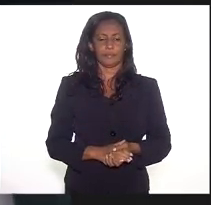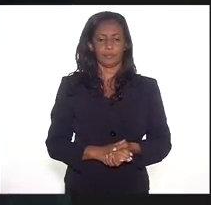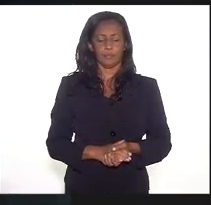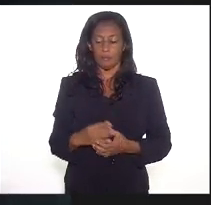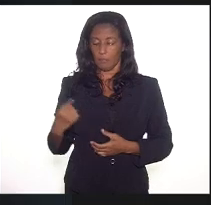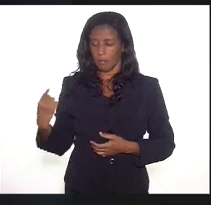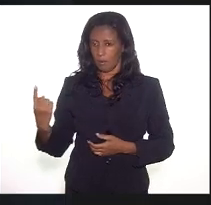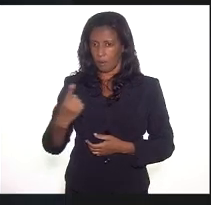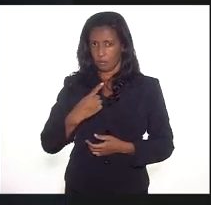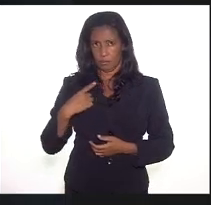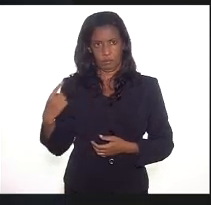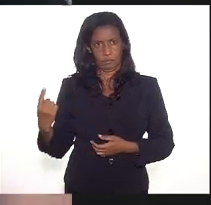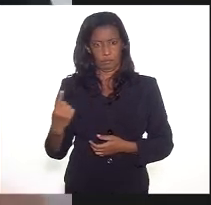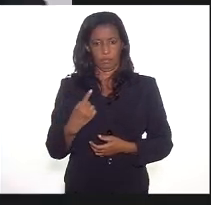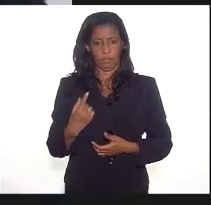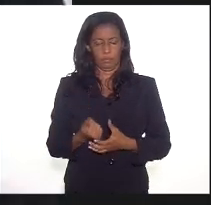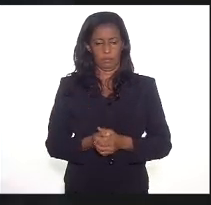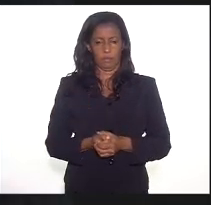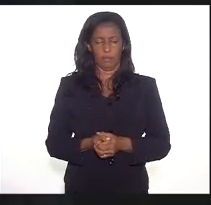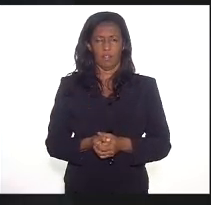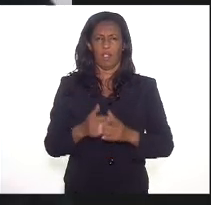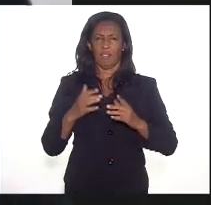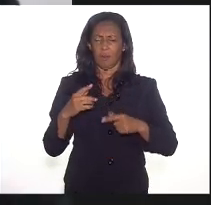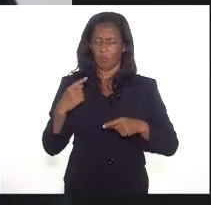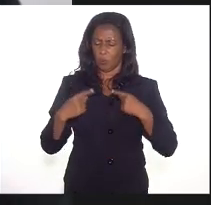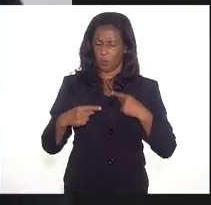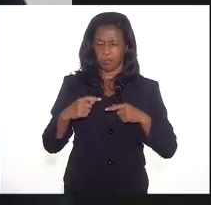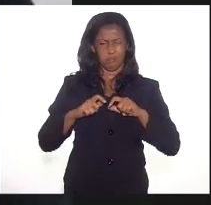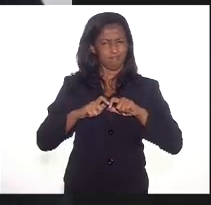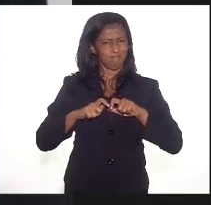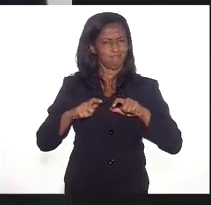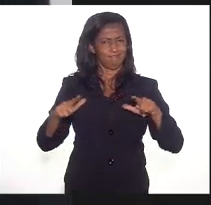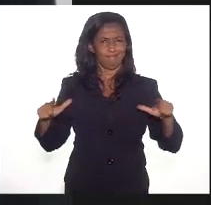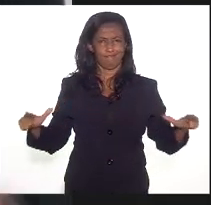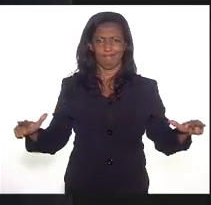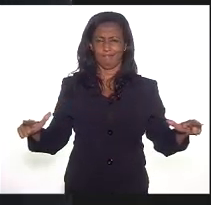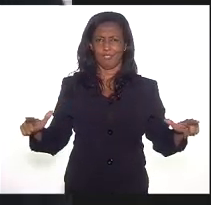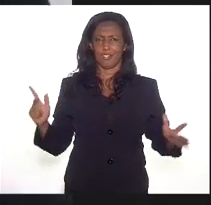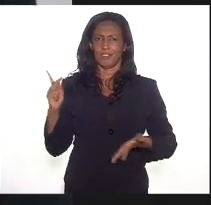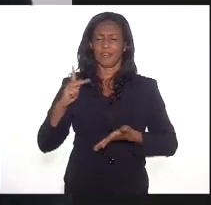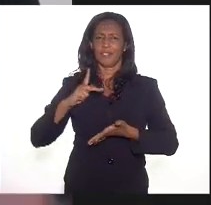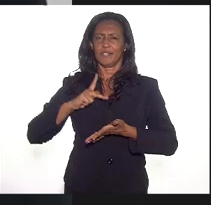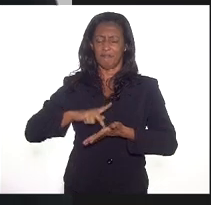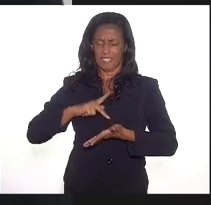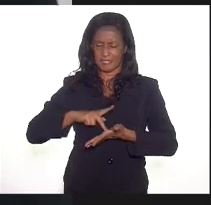nós fizemos um amplo debate sobre esse tema. Abrimos de verdade para